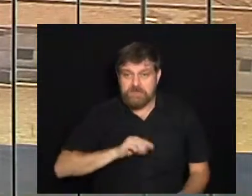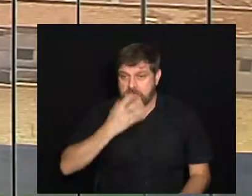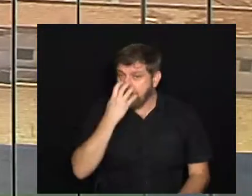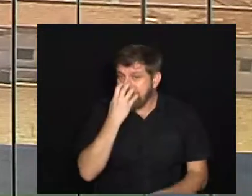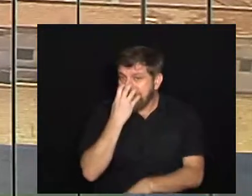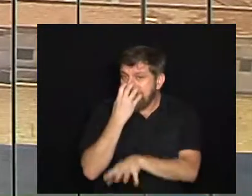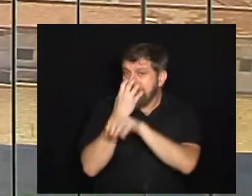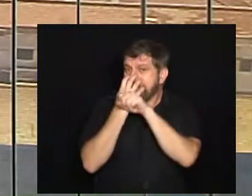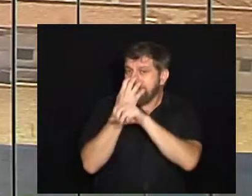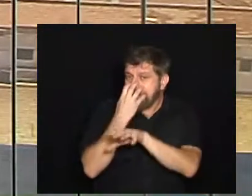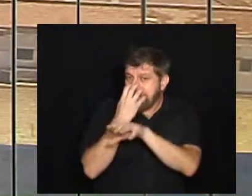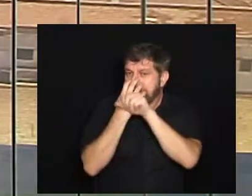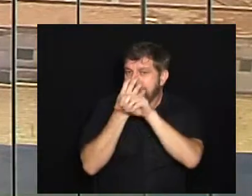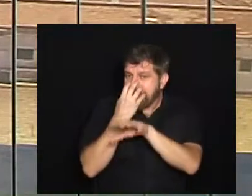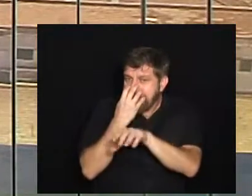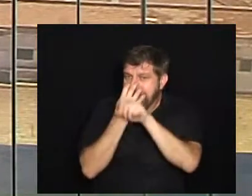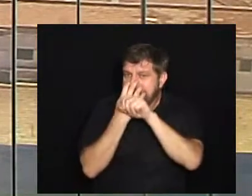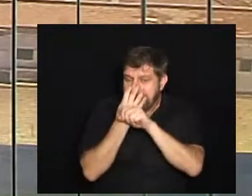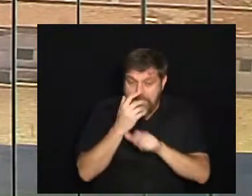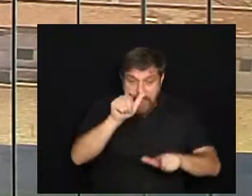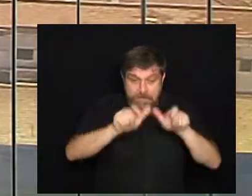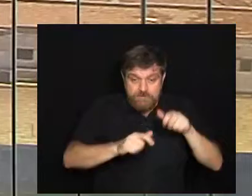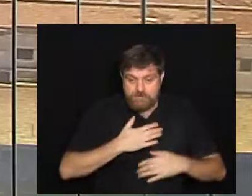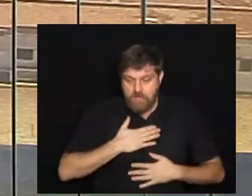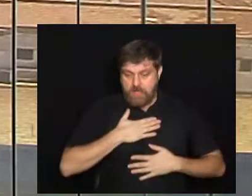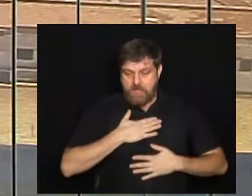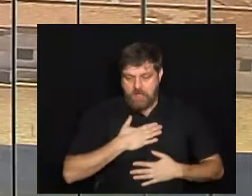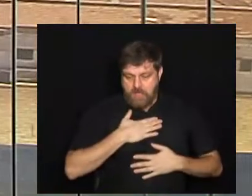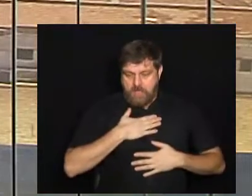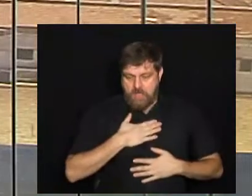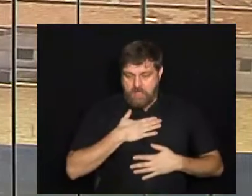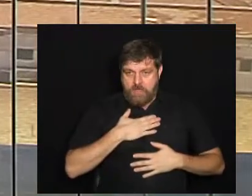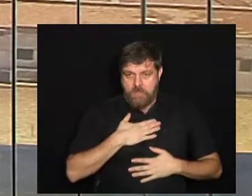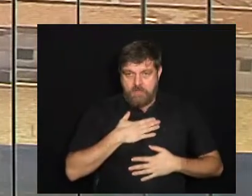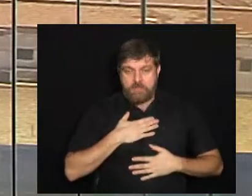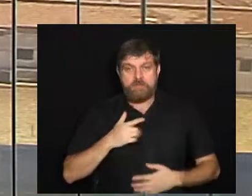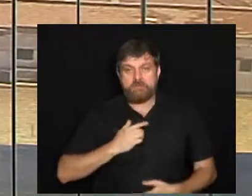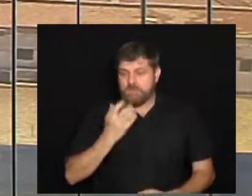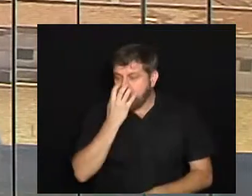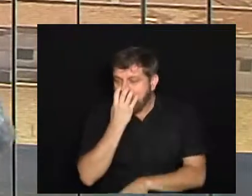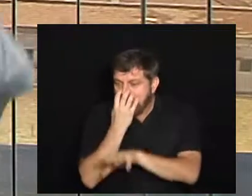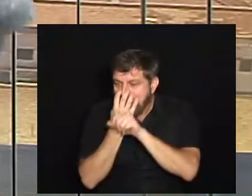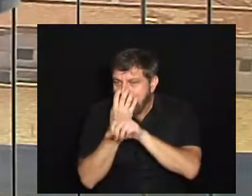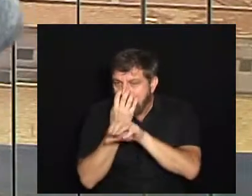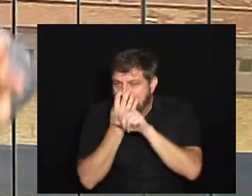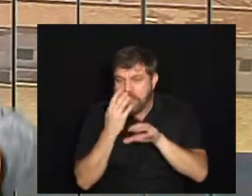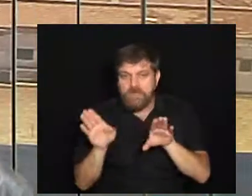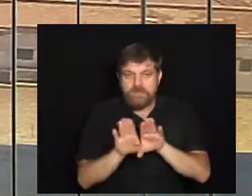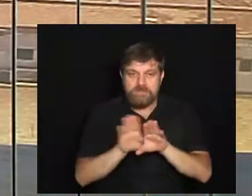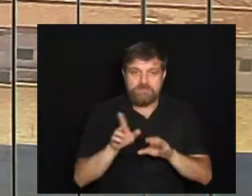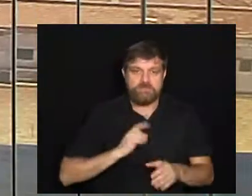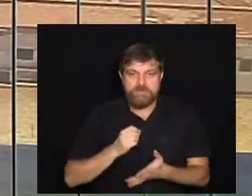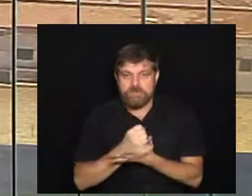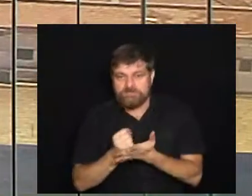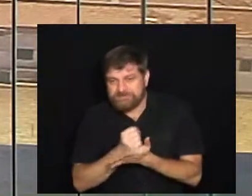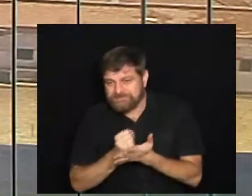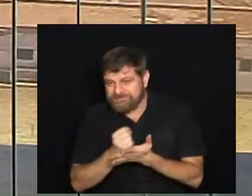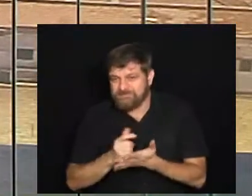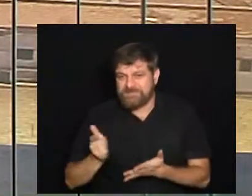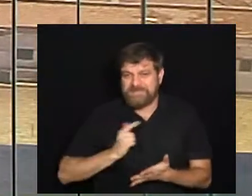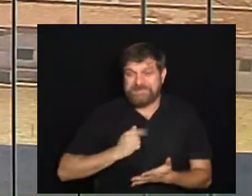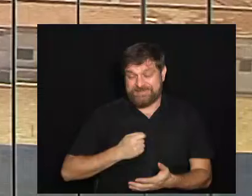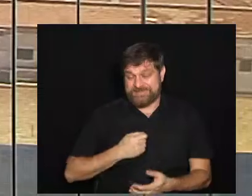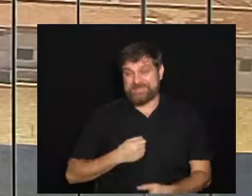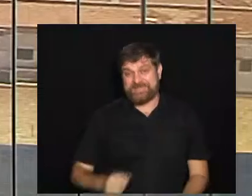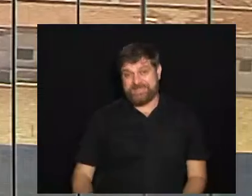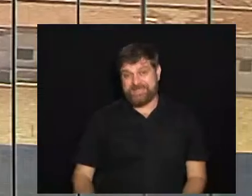oxigênio para quem tá precisando de oxigênio para ajudar ou para o mal a funcionar melhor né solução drogas vasoativas quando a pessoa vôlei com choque